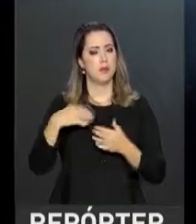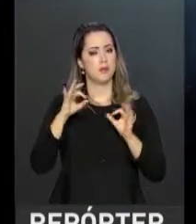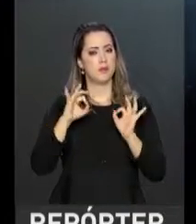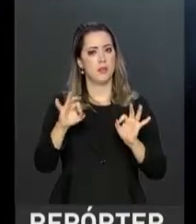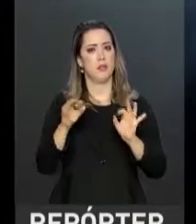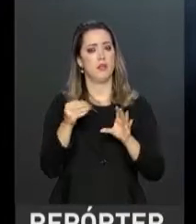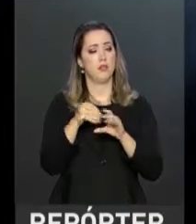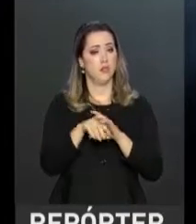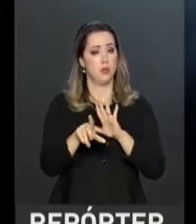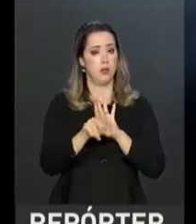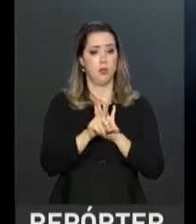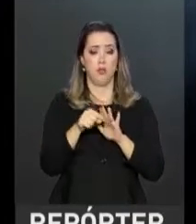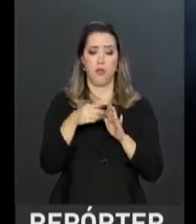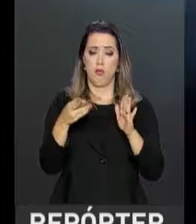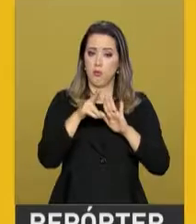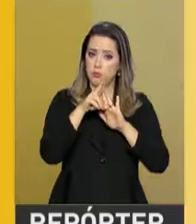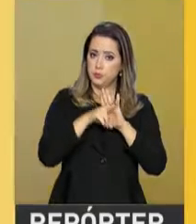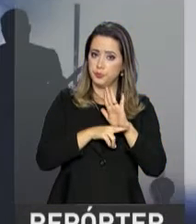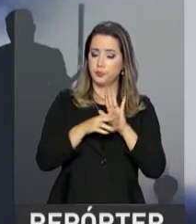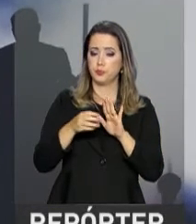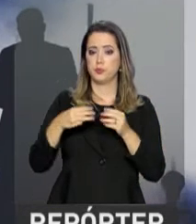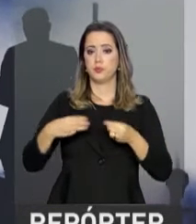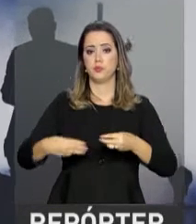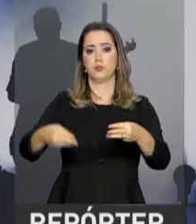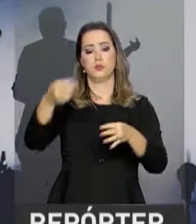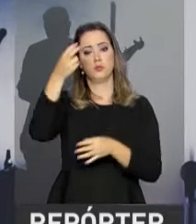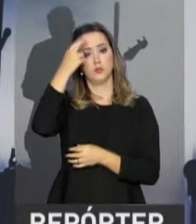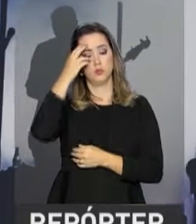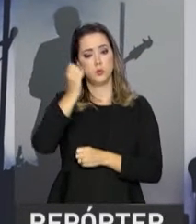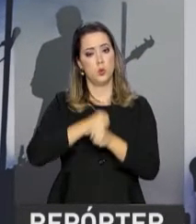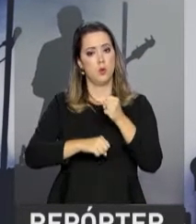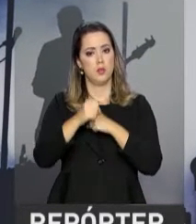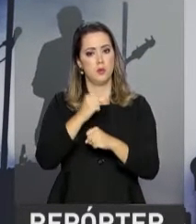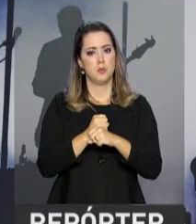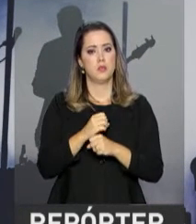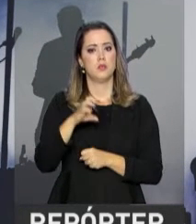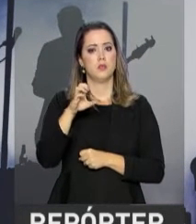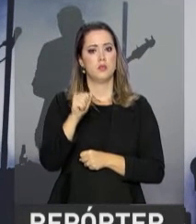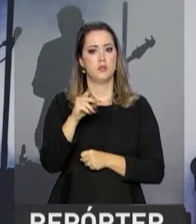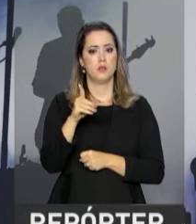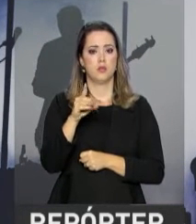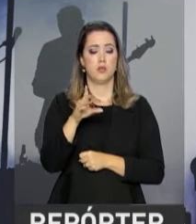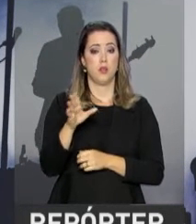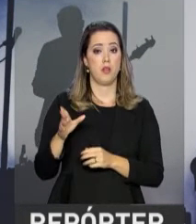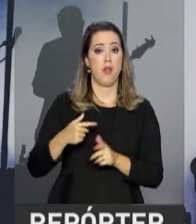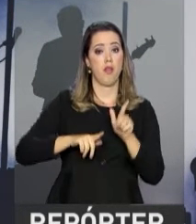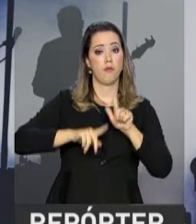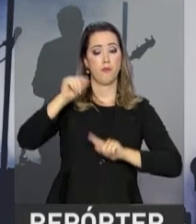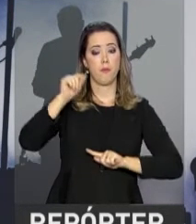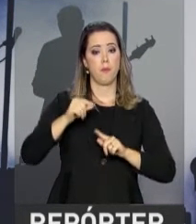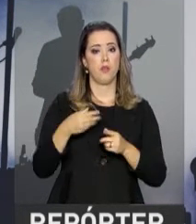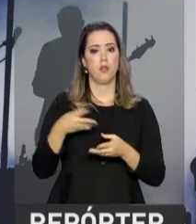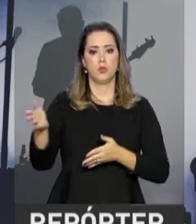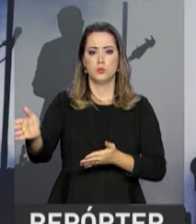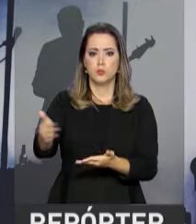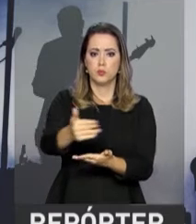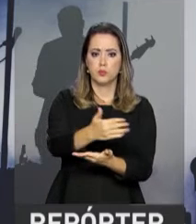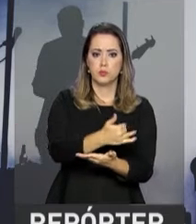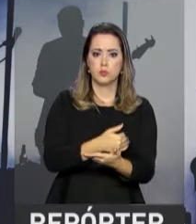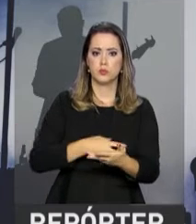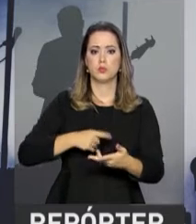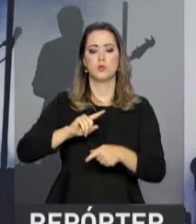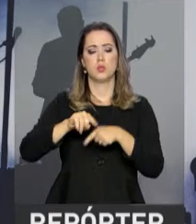com essa habilitação do ministério da cultura no ano passado o ecad registrou recorde na arrecadação e distribuição de direitos